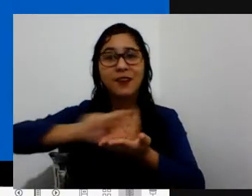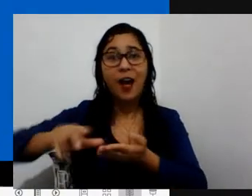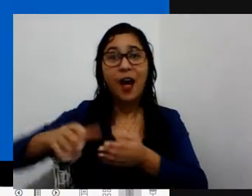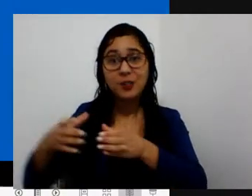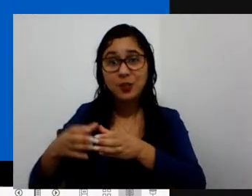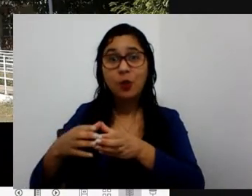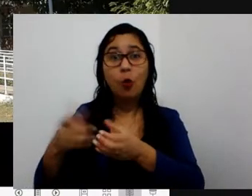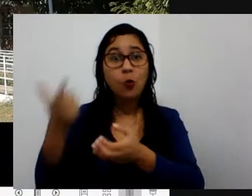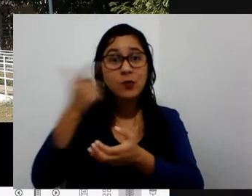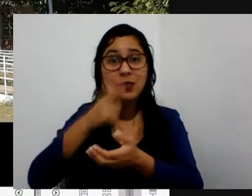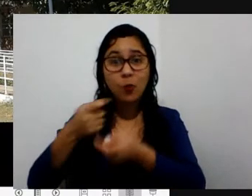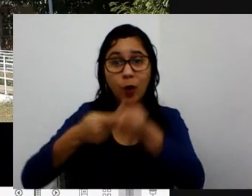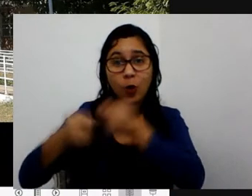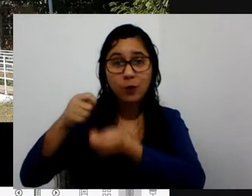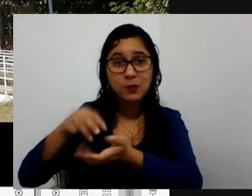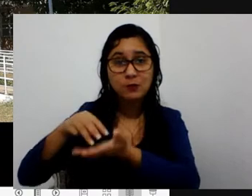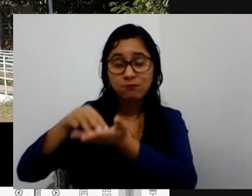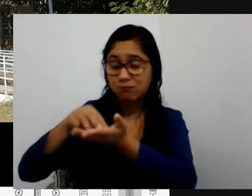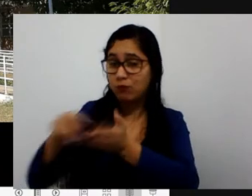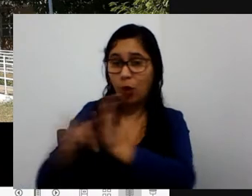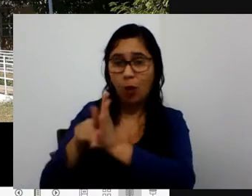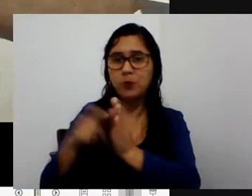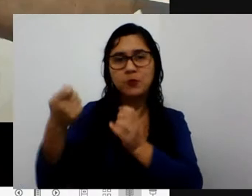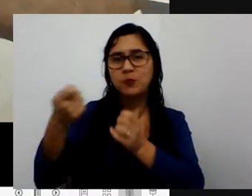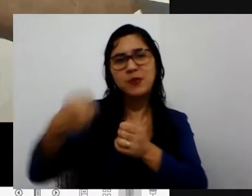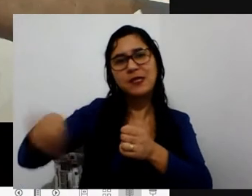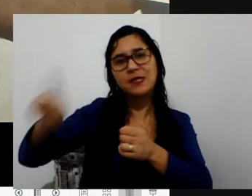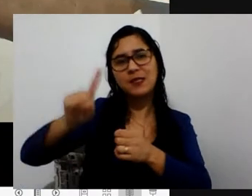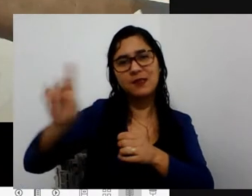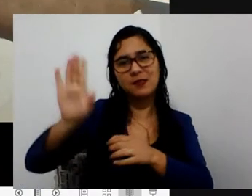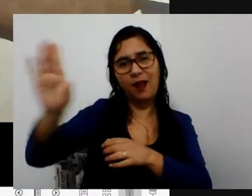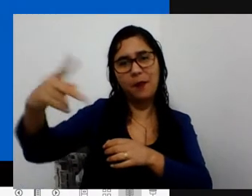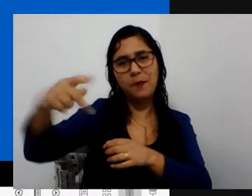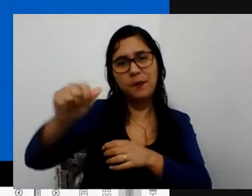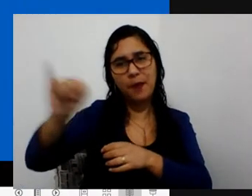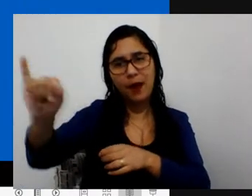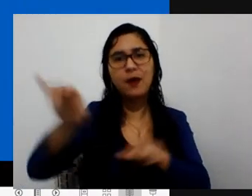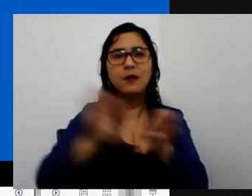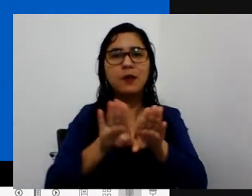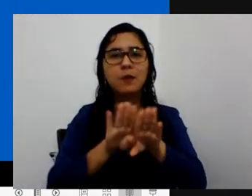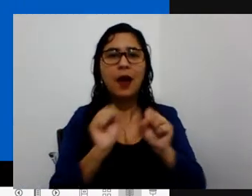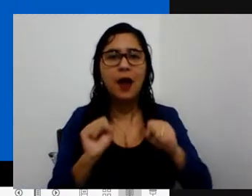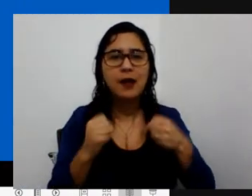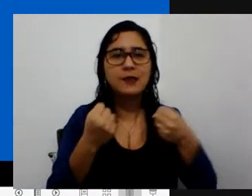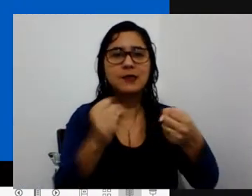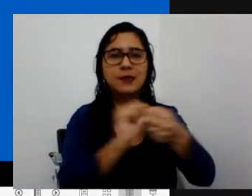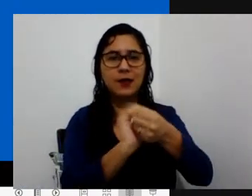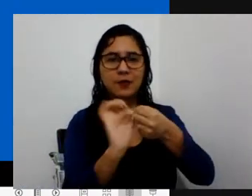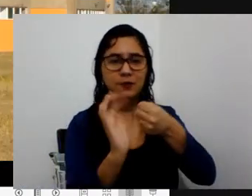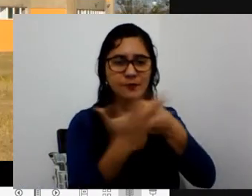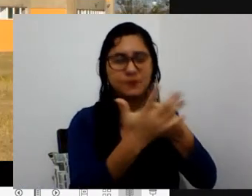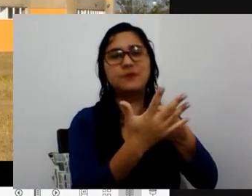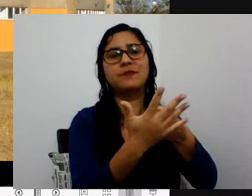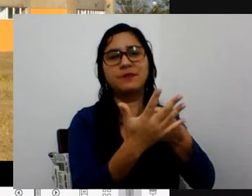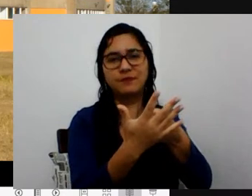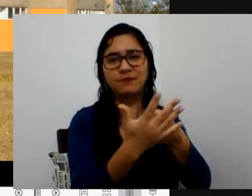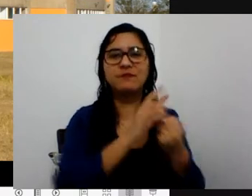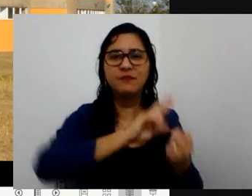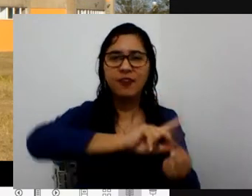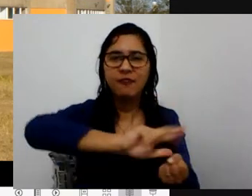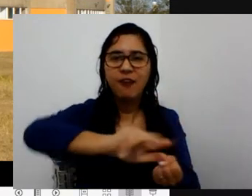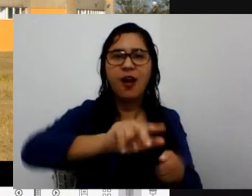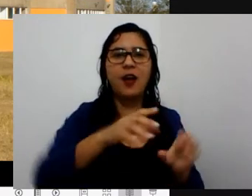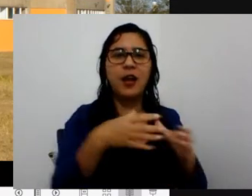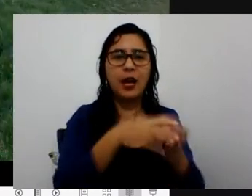economicamente sustentável, não depende mais da FAI. E ações de enfrentamento à Covid que foram feitas, várias unidades de todos